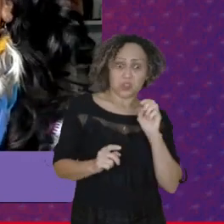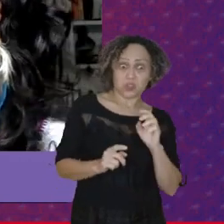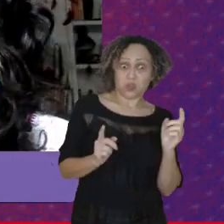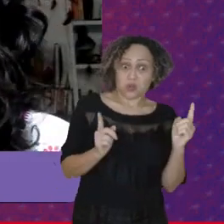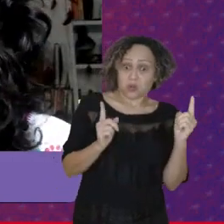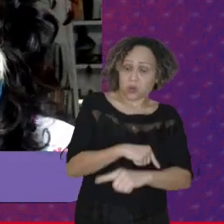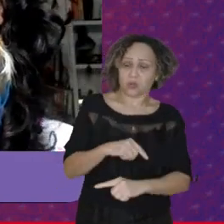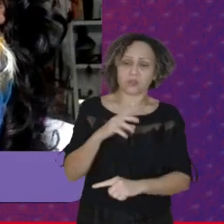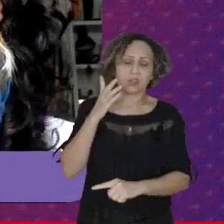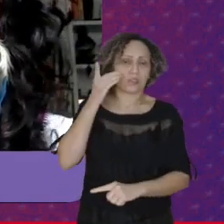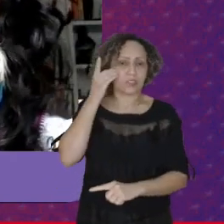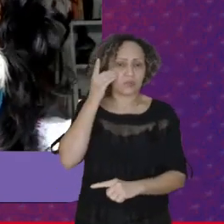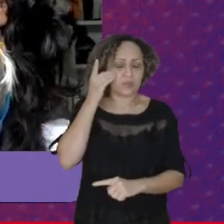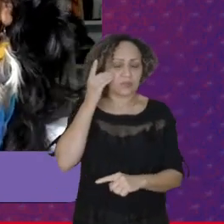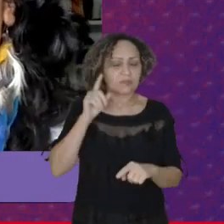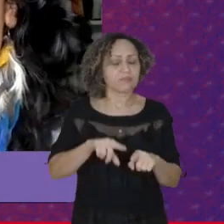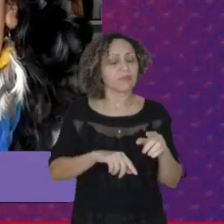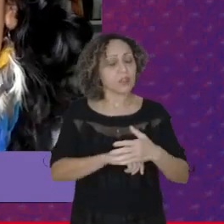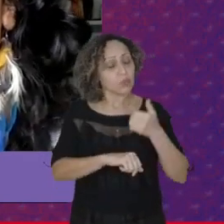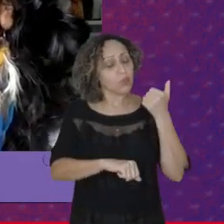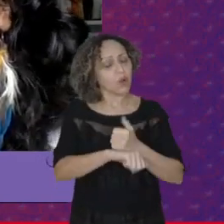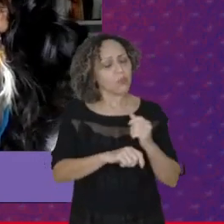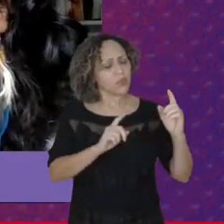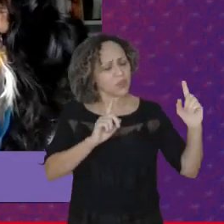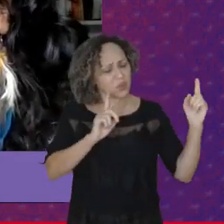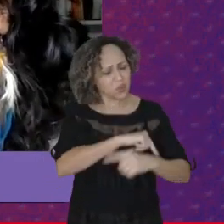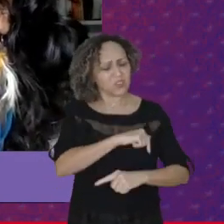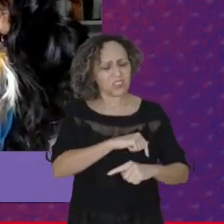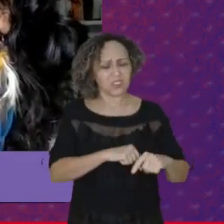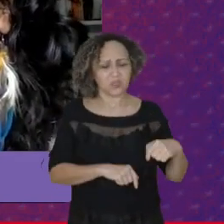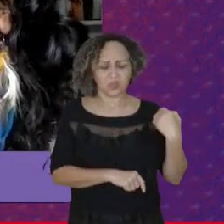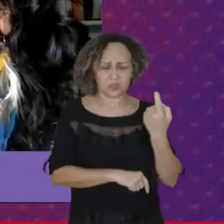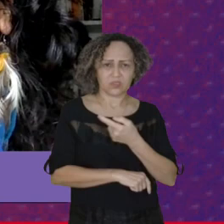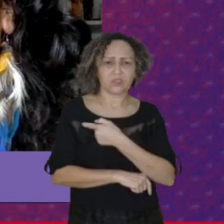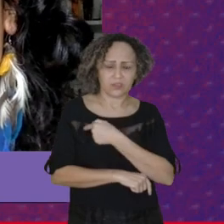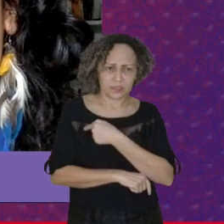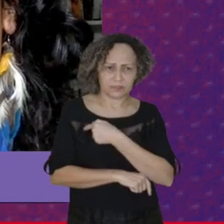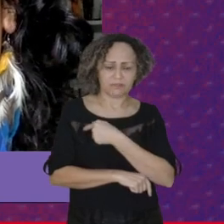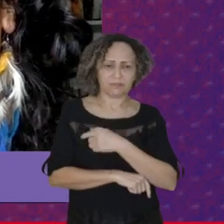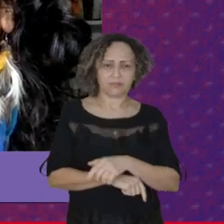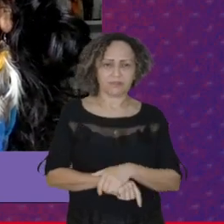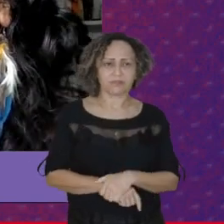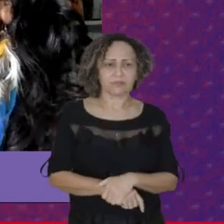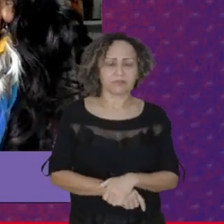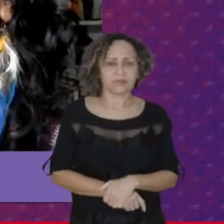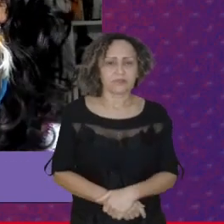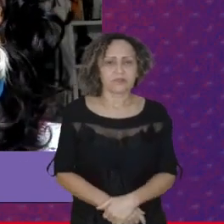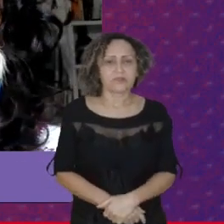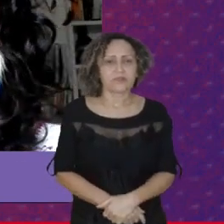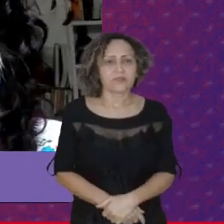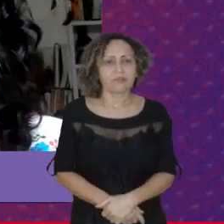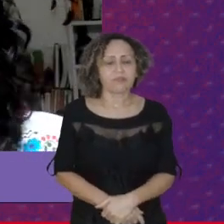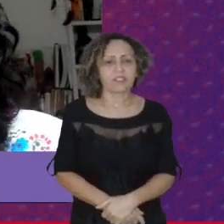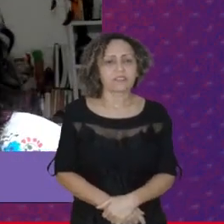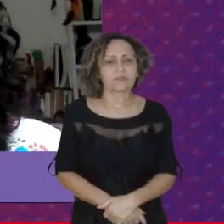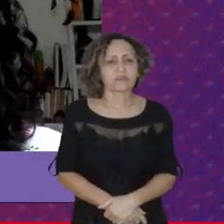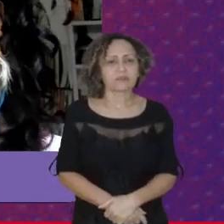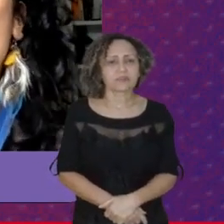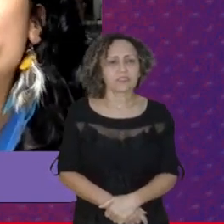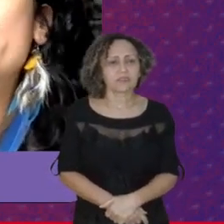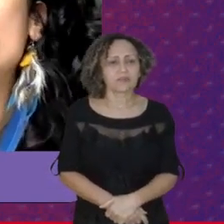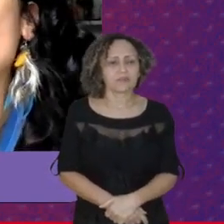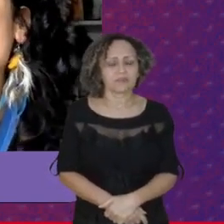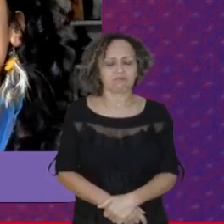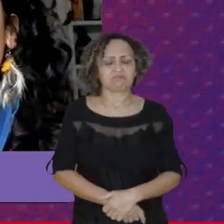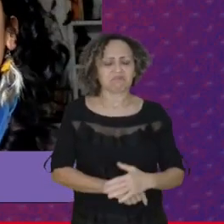não seria só apenas, né? Não à toa, foi contra a primeira mulher eleita presidenta desse país, que foi